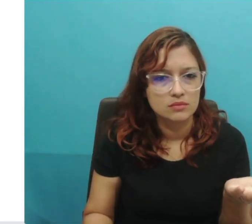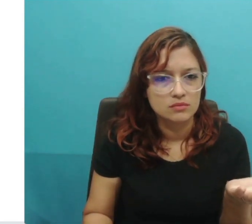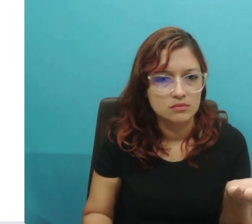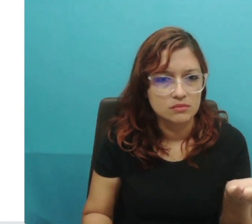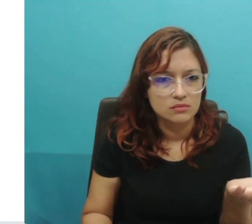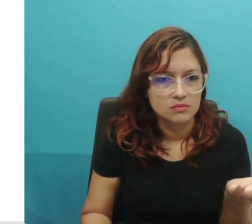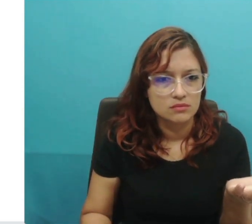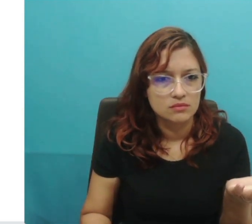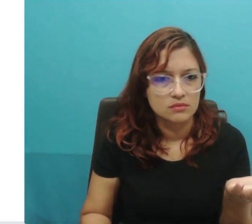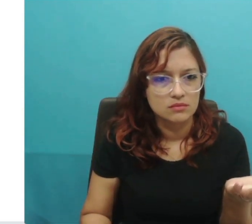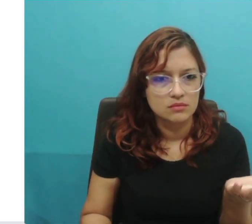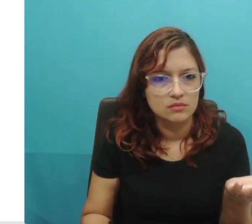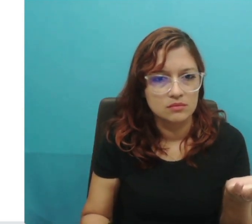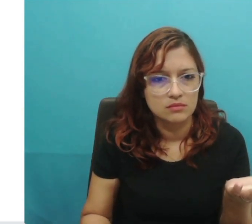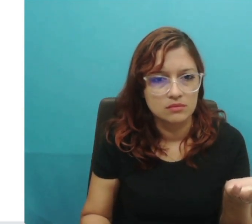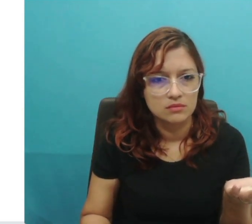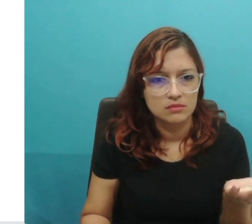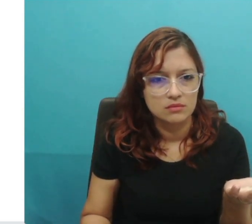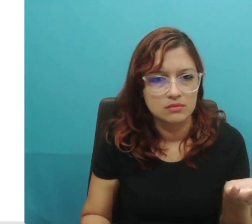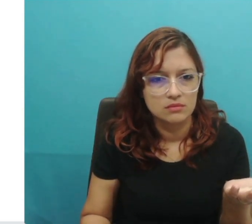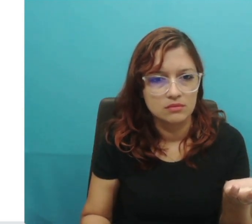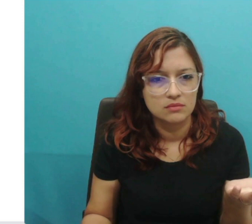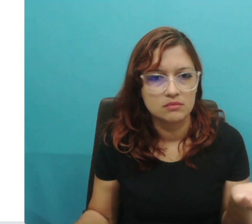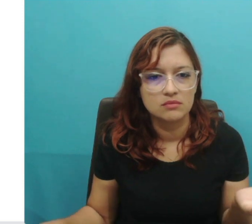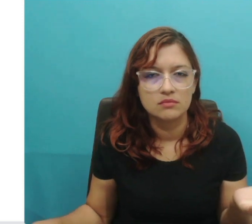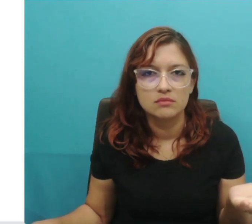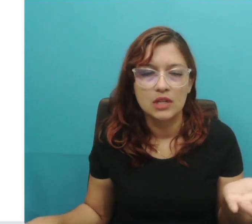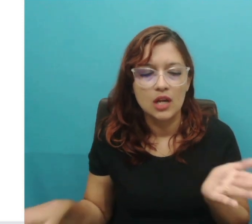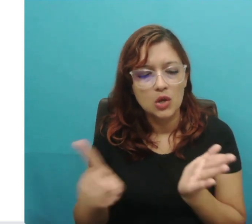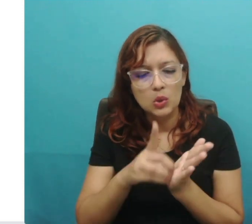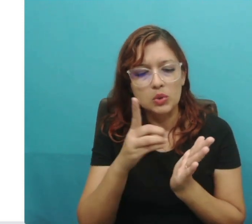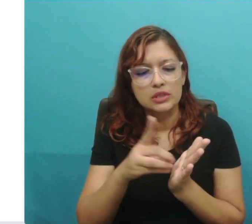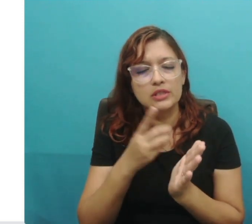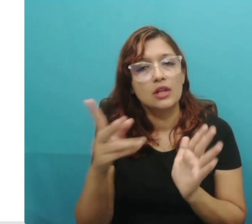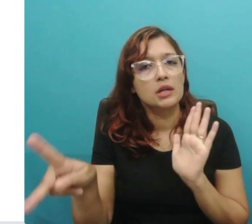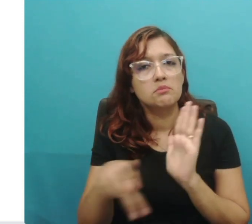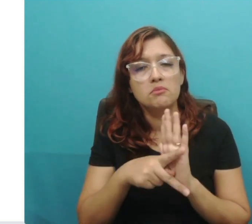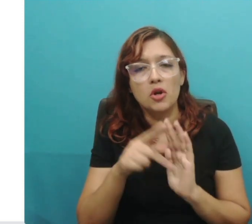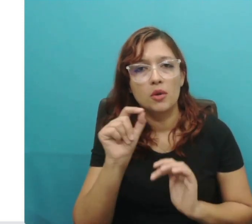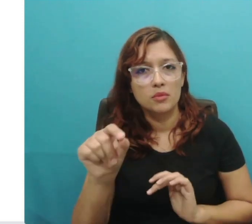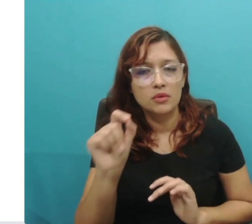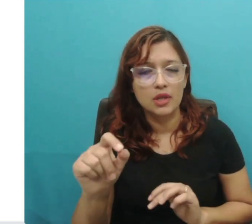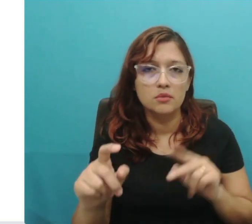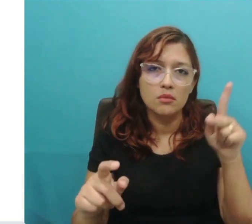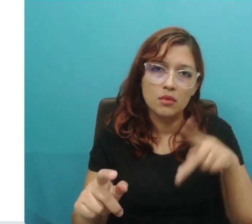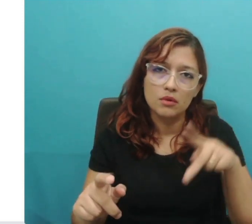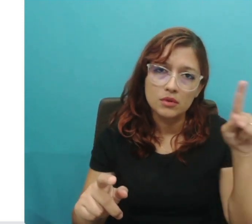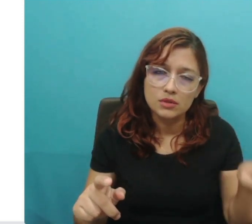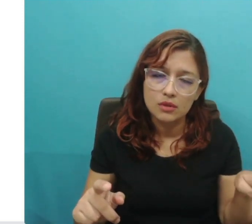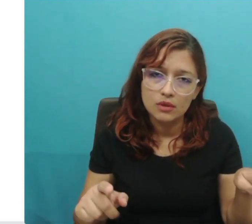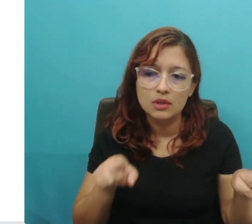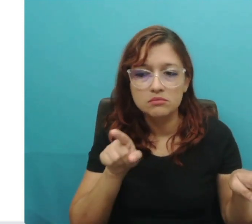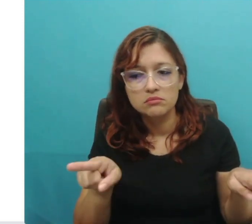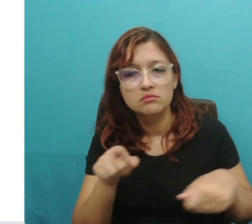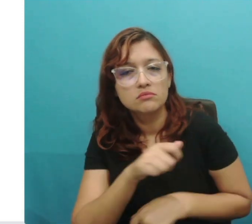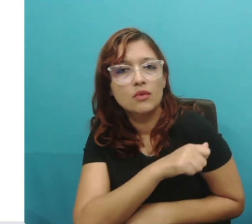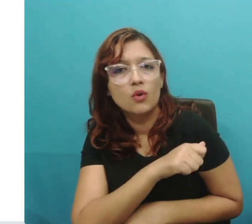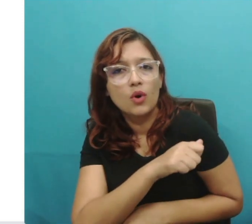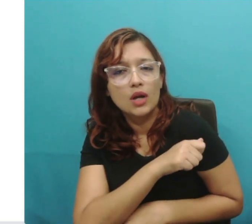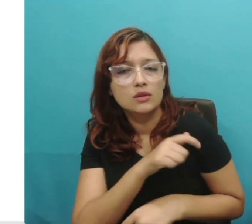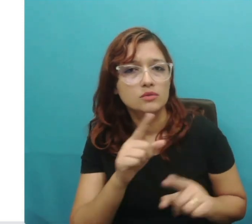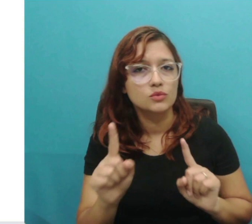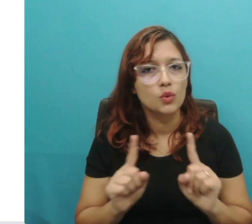está se referindo a quem? A professora ou ao aluno? O dicionário é de quem?